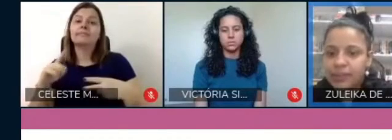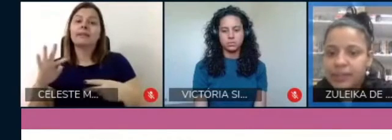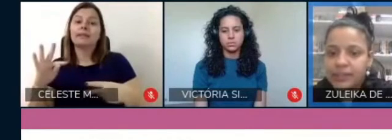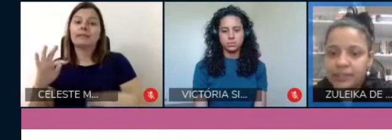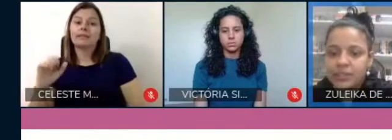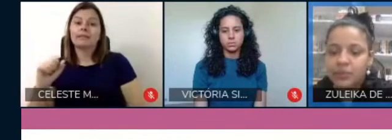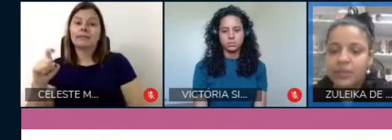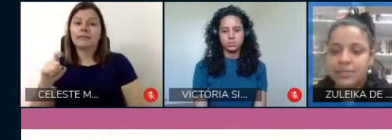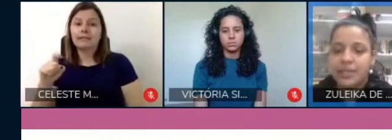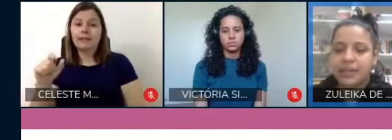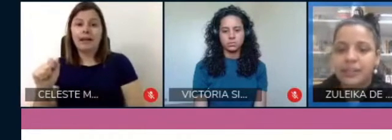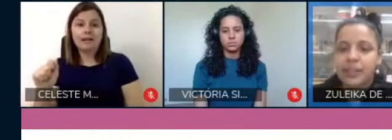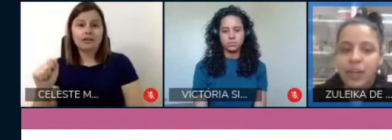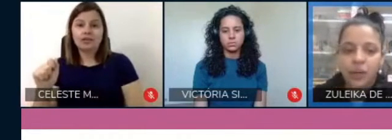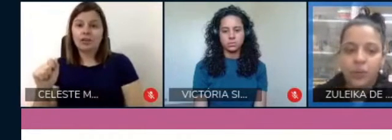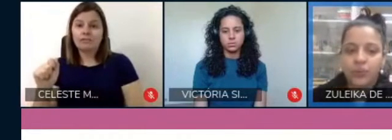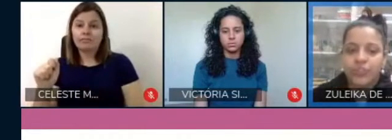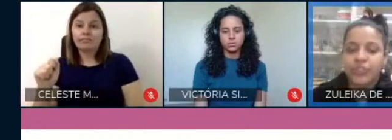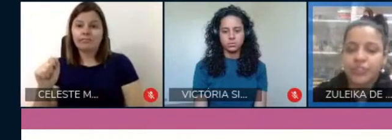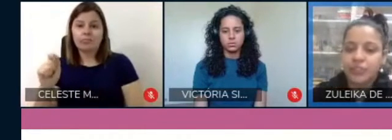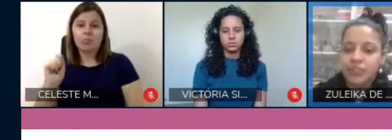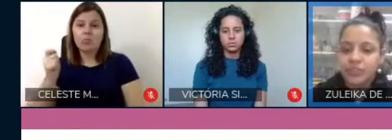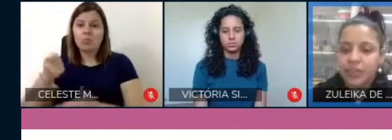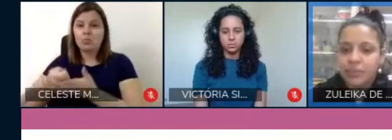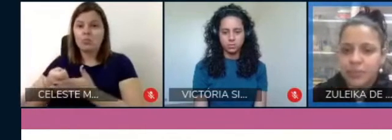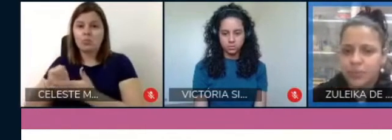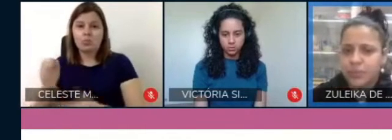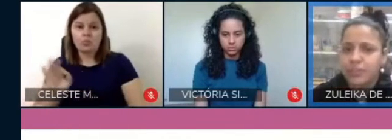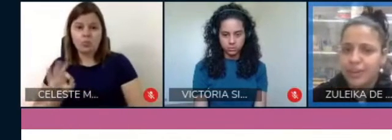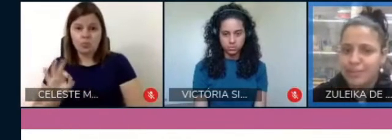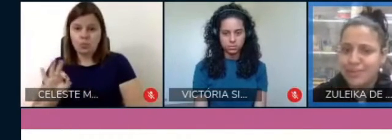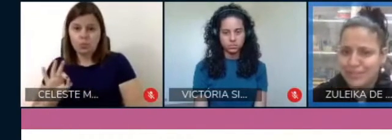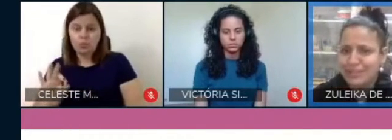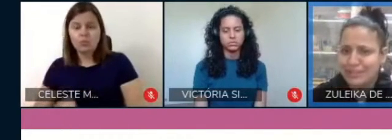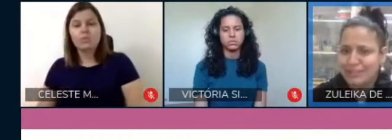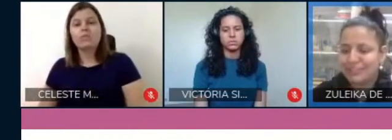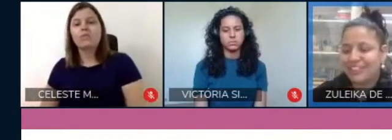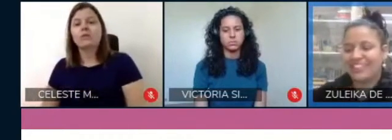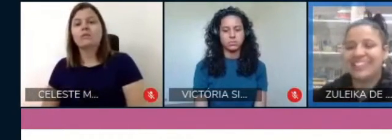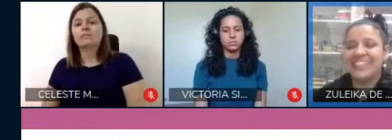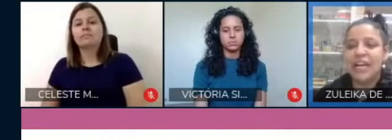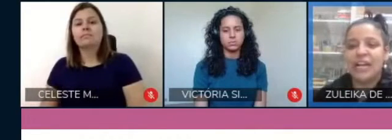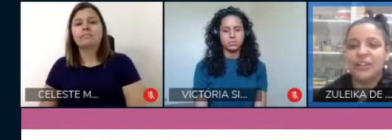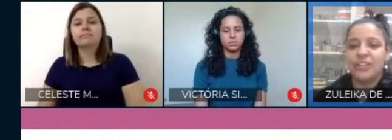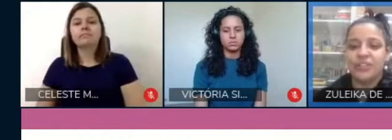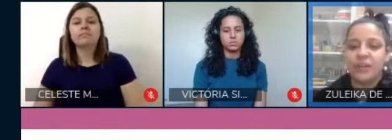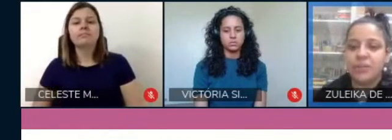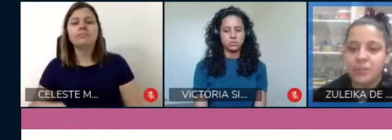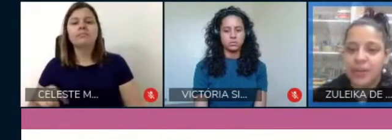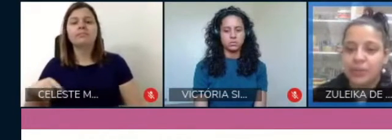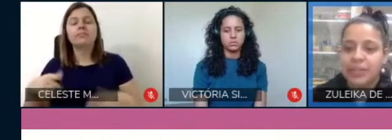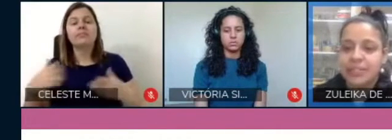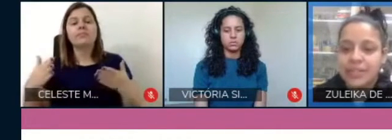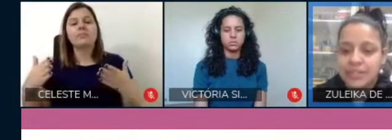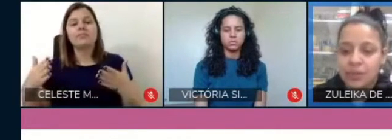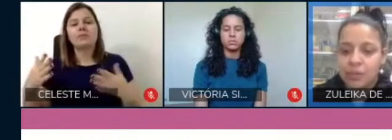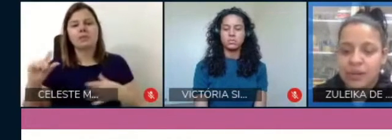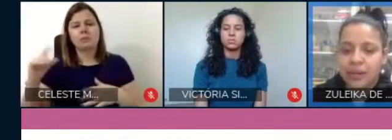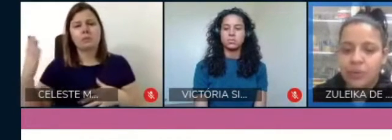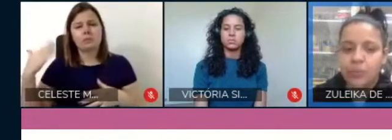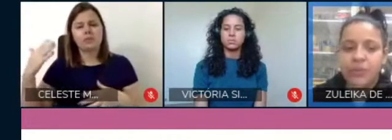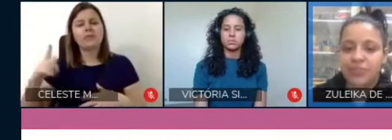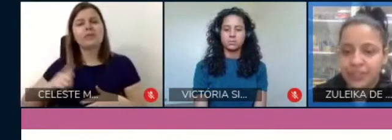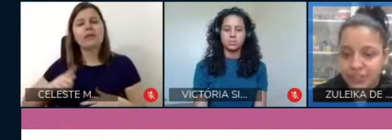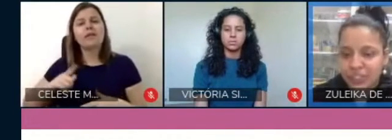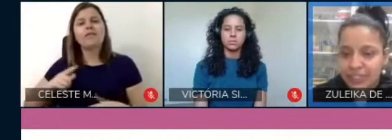de débito está desatualizada. Hoje, há bastante tempo até, nós tivemos uma